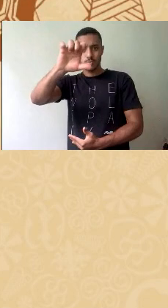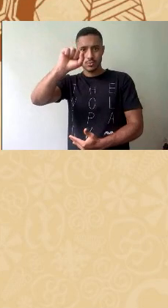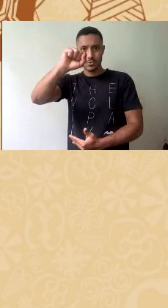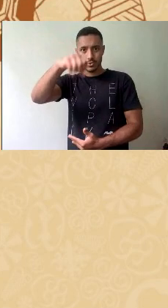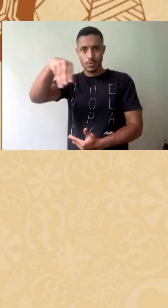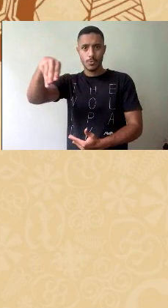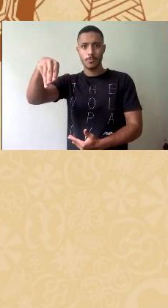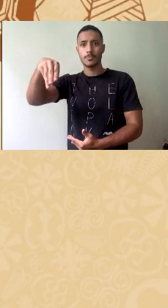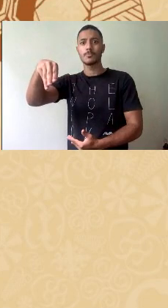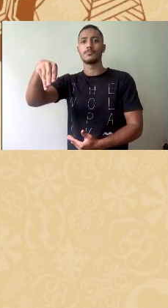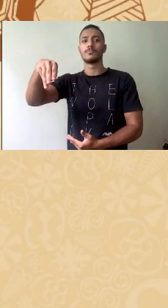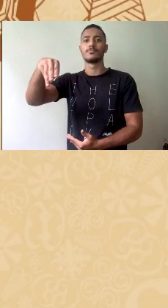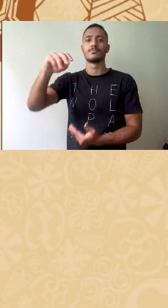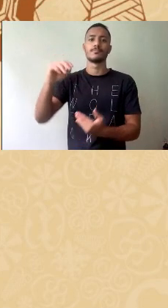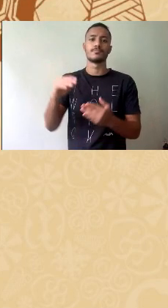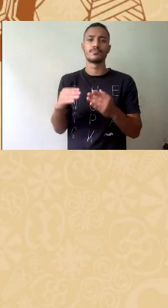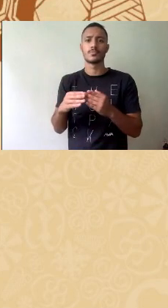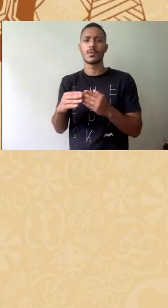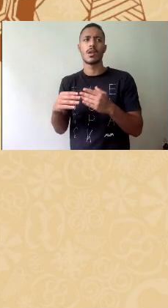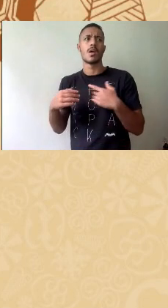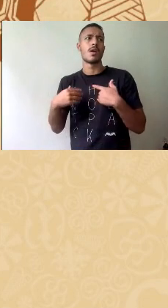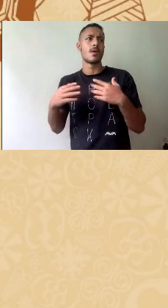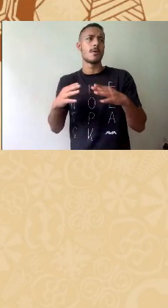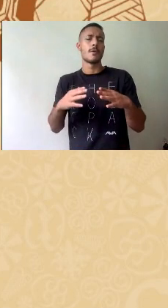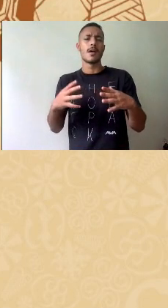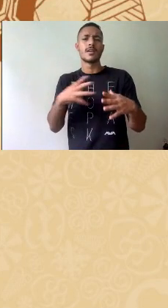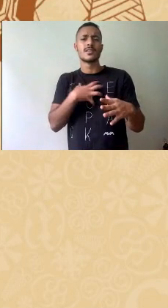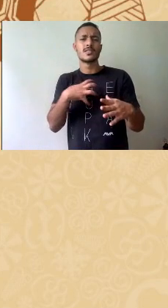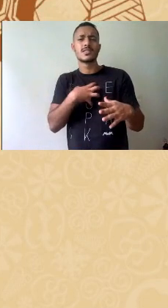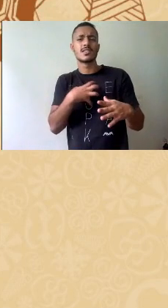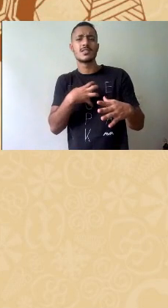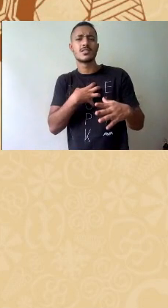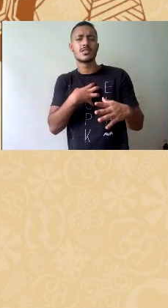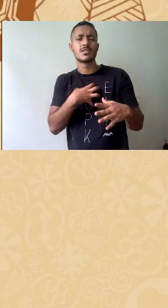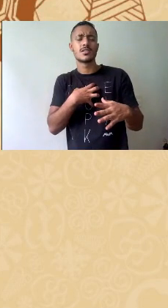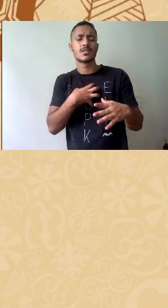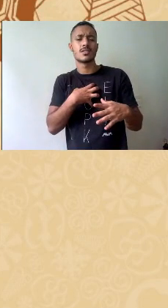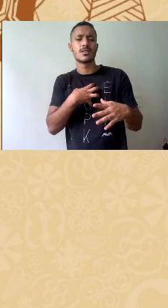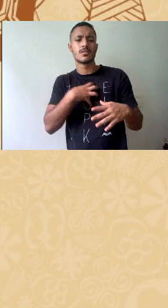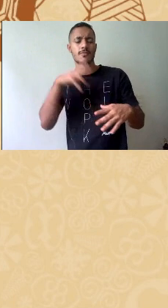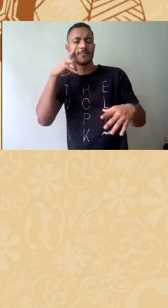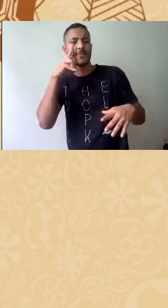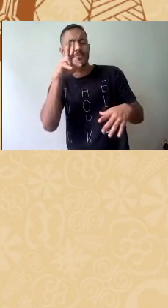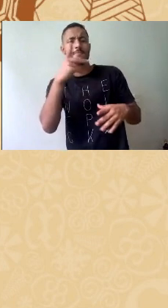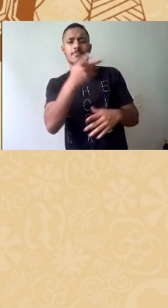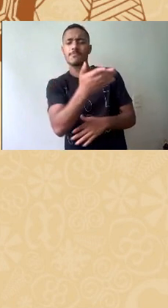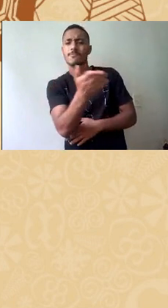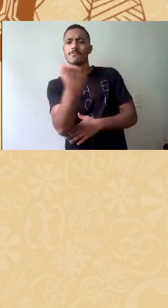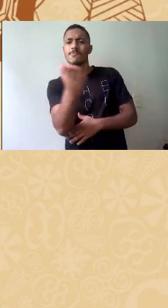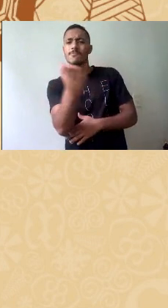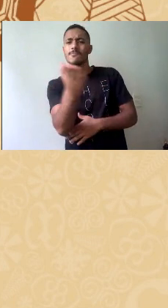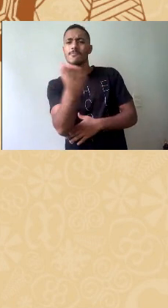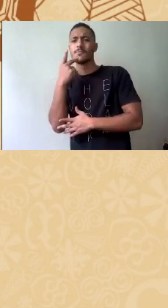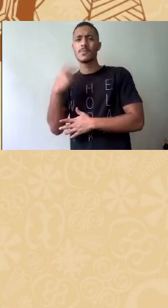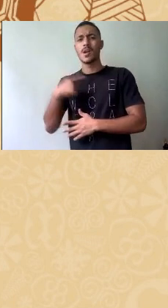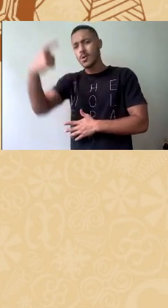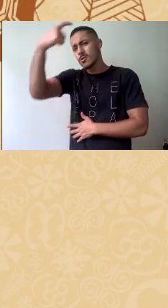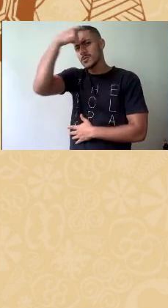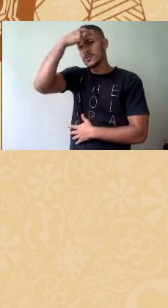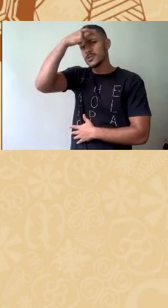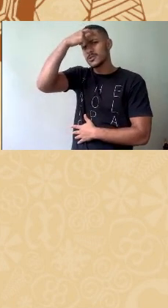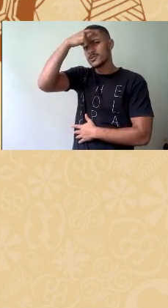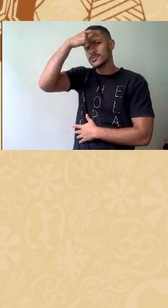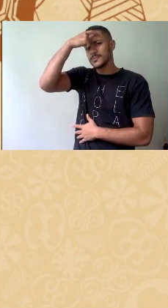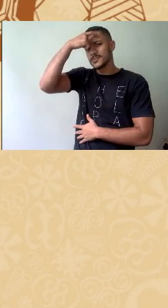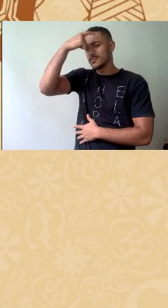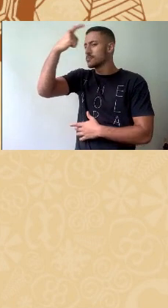impactante, né? E a gente fica... Parece que, diante da fala de vocês, minha consciência foi lá para o... Sei lá, eu para